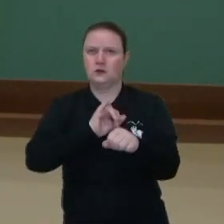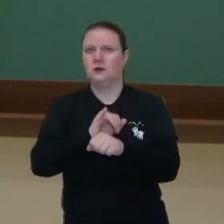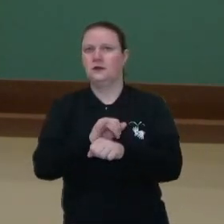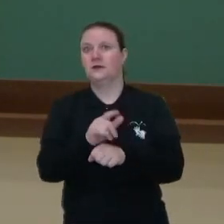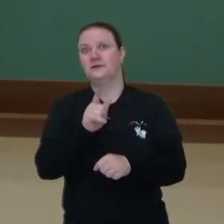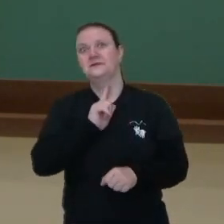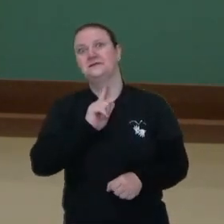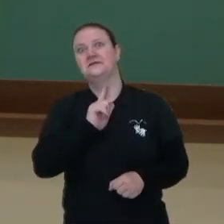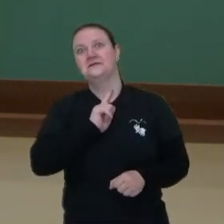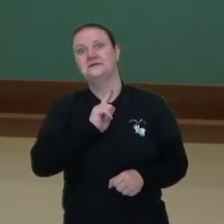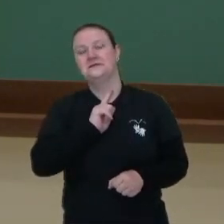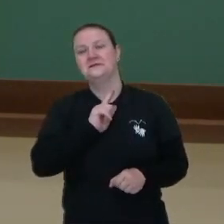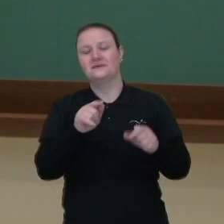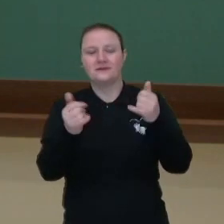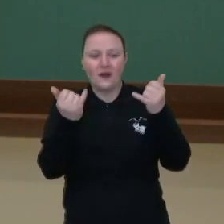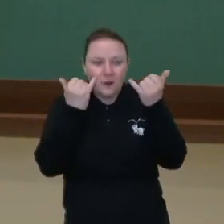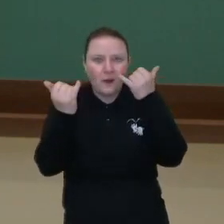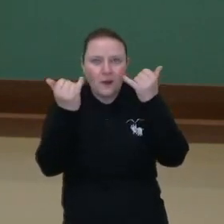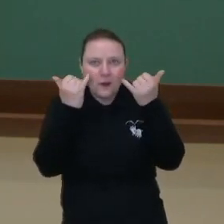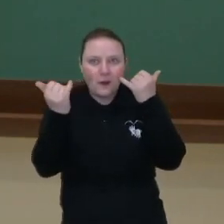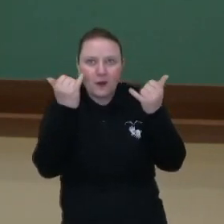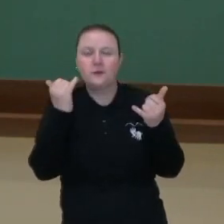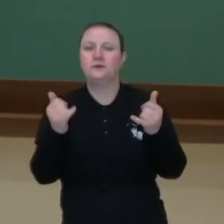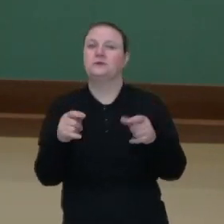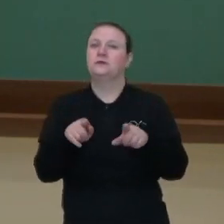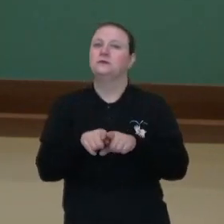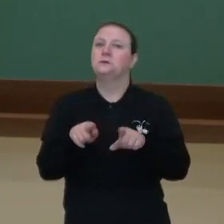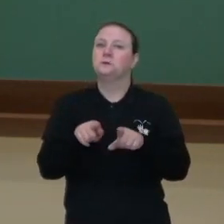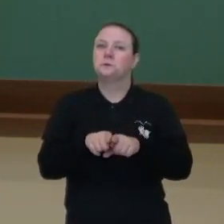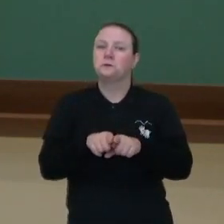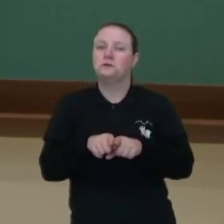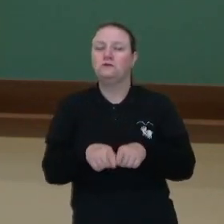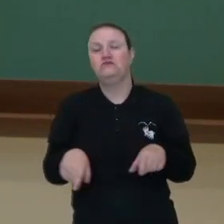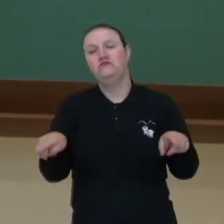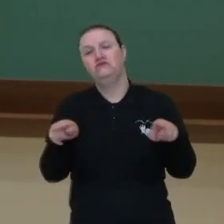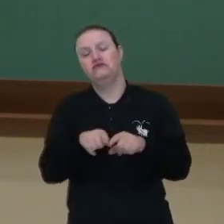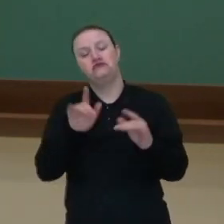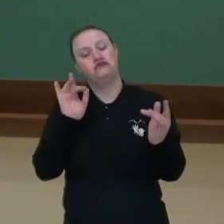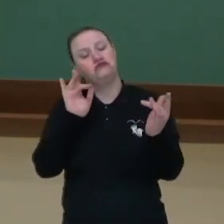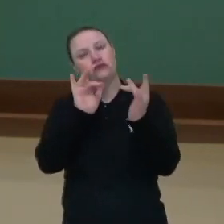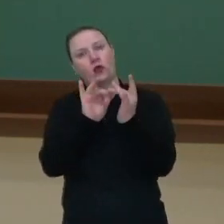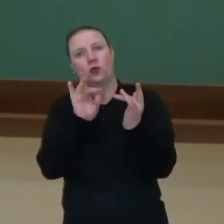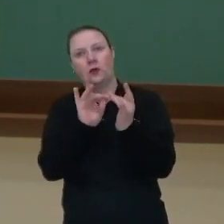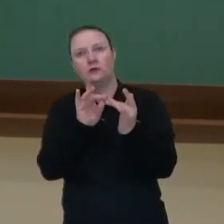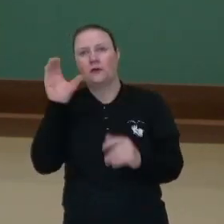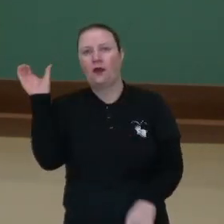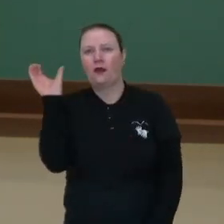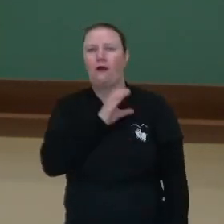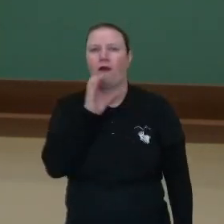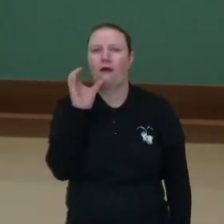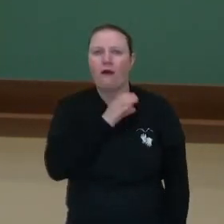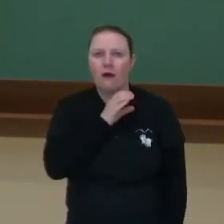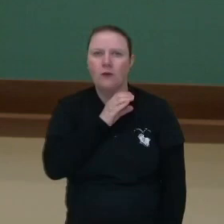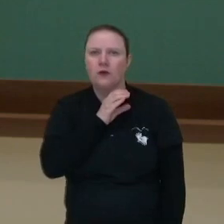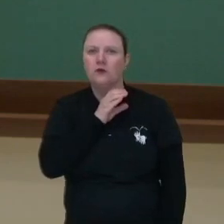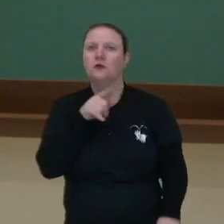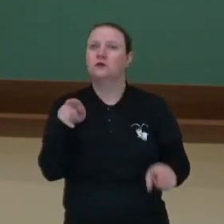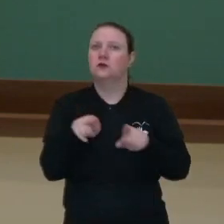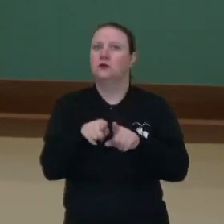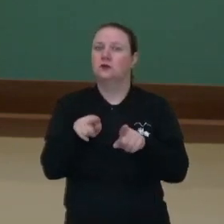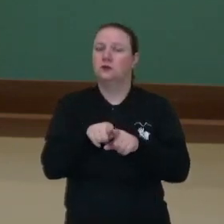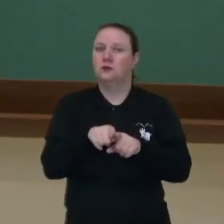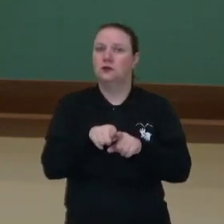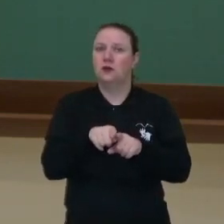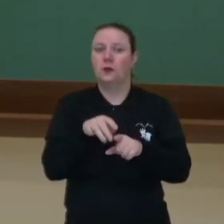informações todas, o tempo todo. A notícia ela vai ter esse contato mais imediato com a informação, né? Então, algo